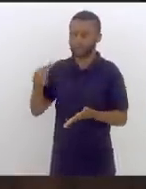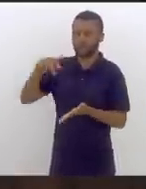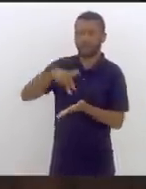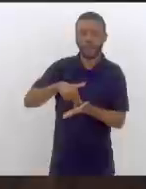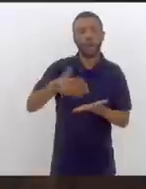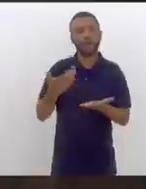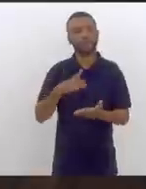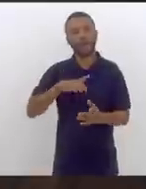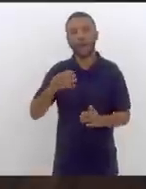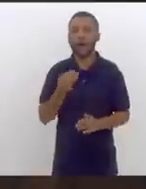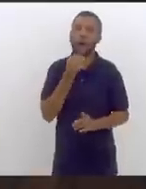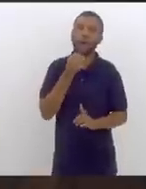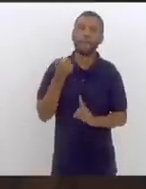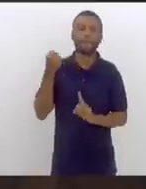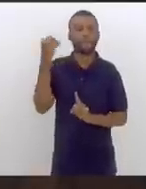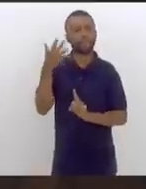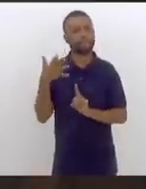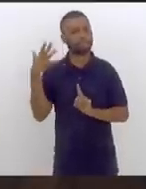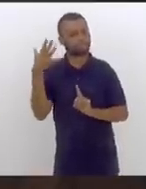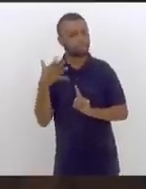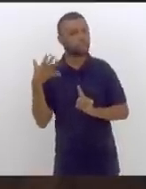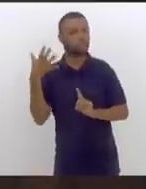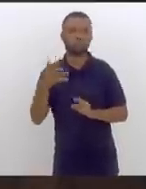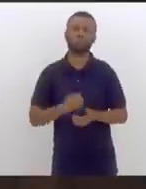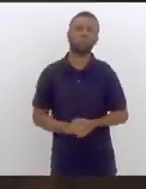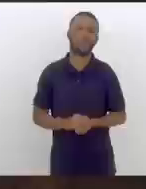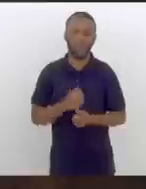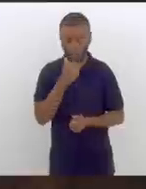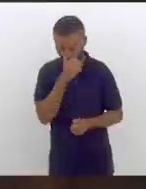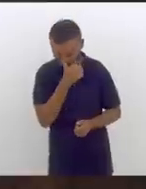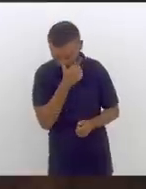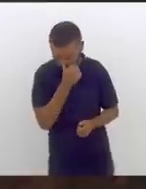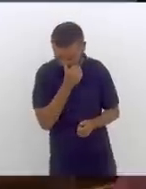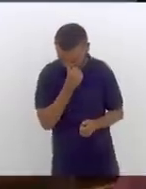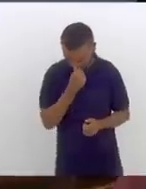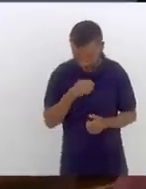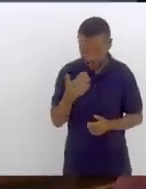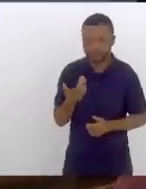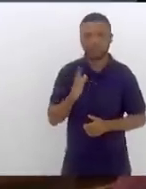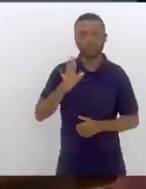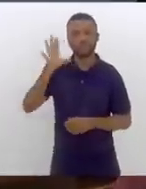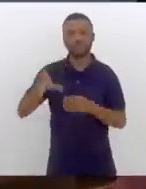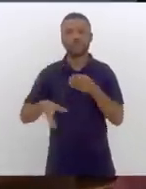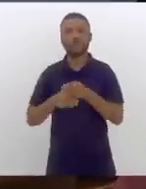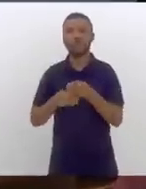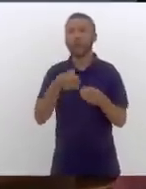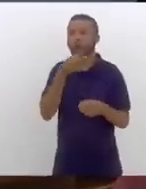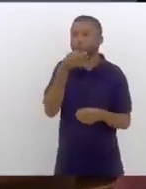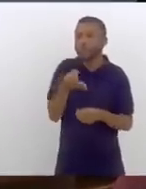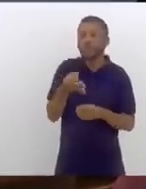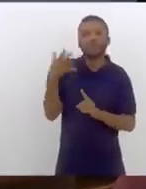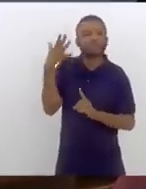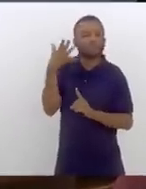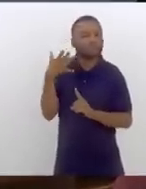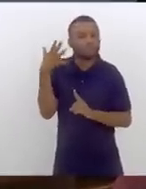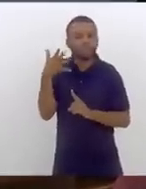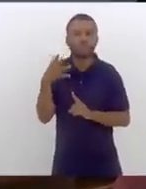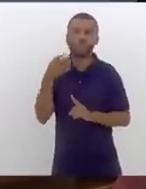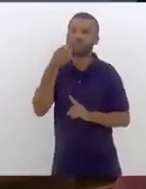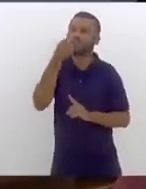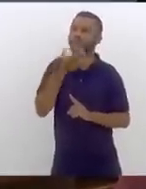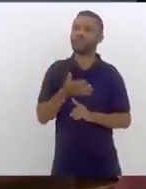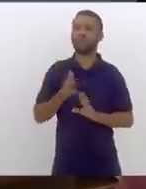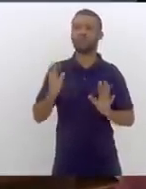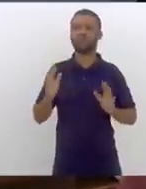tem a voz tem voz para poder tem seu direito de poder falar de fazer uma observação na sua fala que foi muito boa